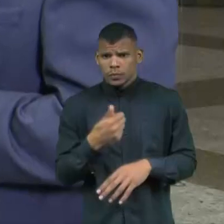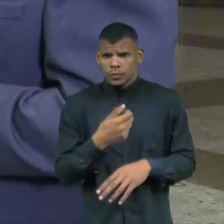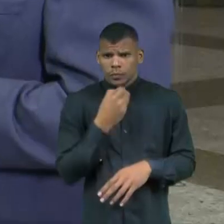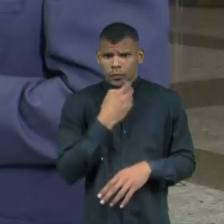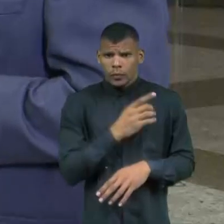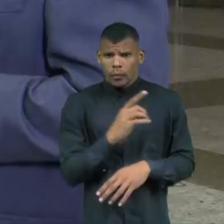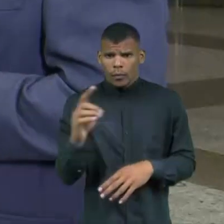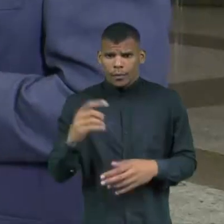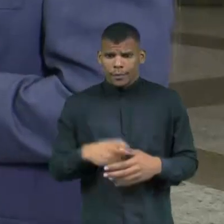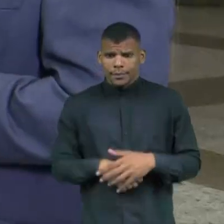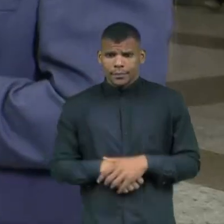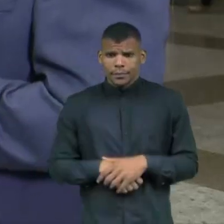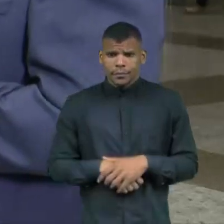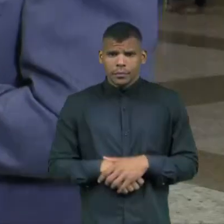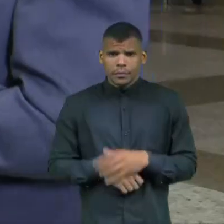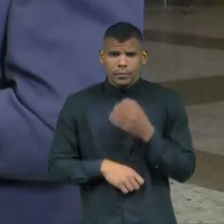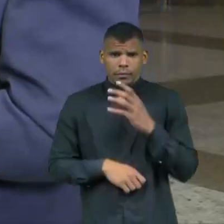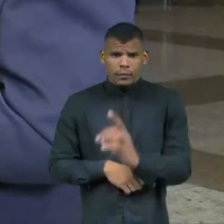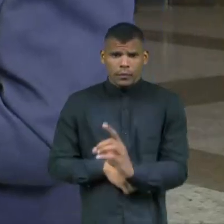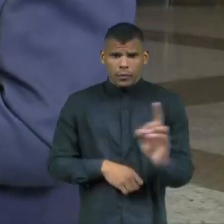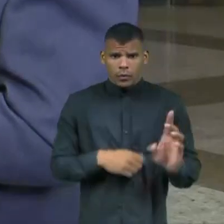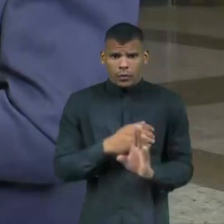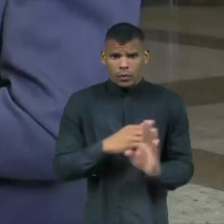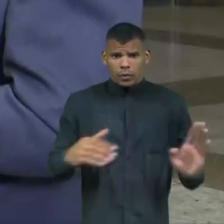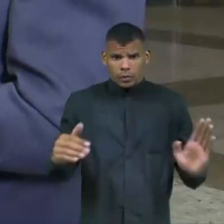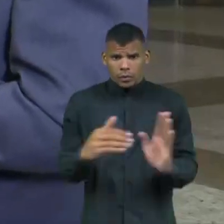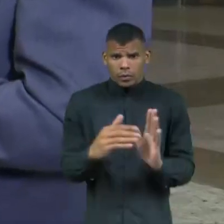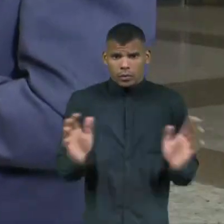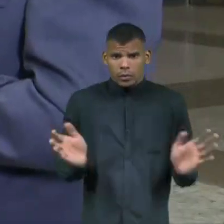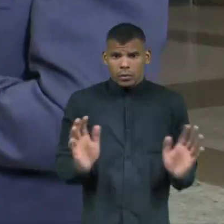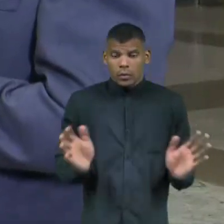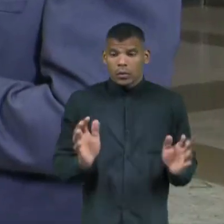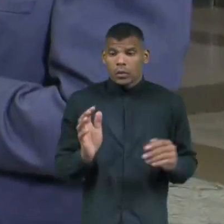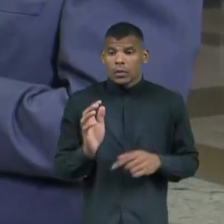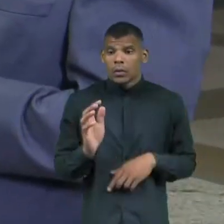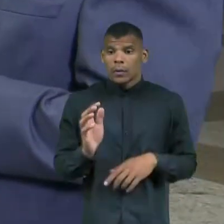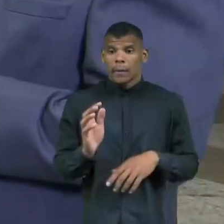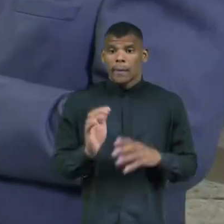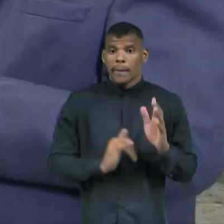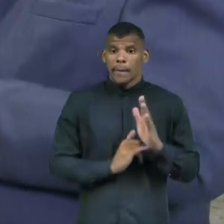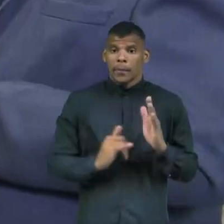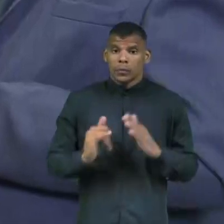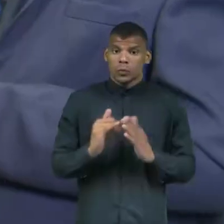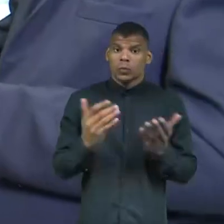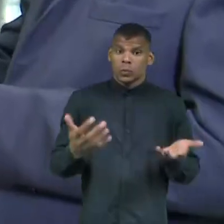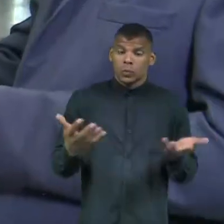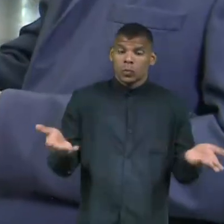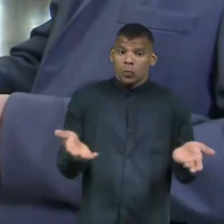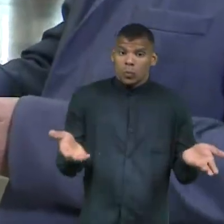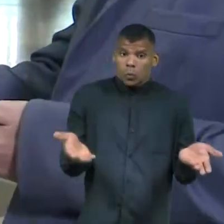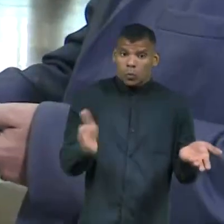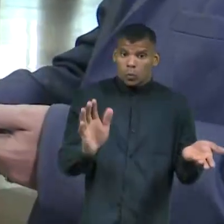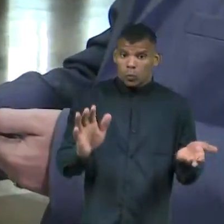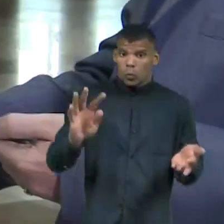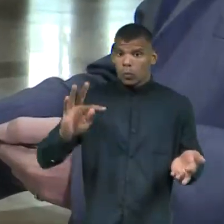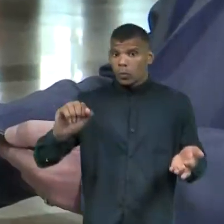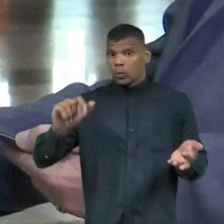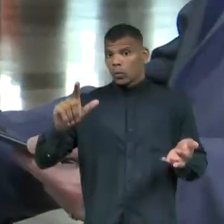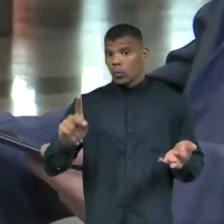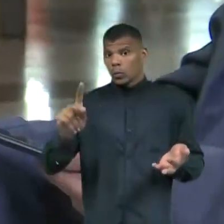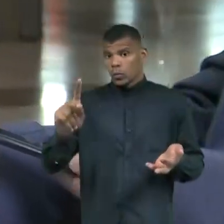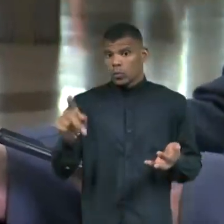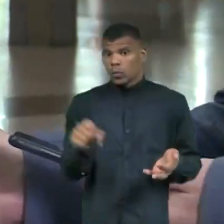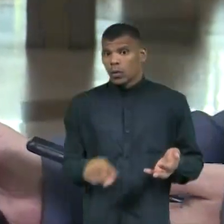Renato. Bom dia, Cibele. Bom dia a todos. Então, né, o Instituto Atlântico está promovendo hoje a tal que é a Lição Futuro,